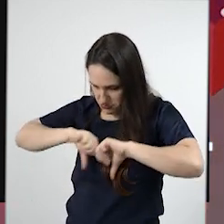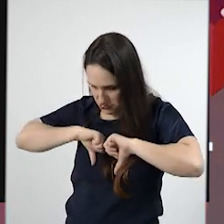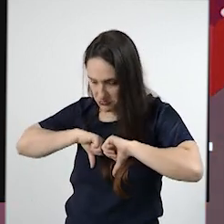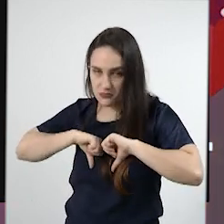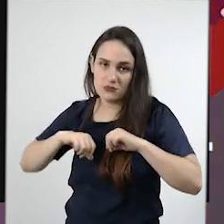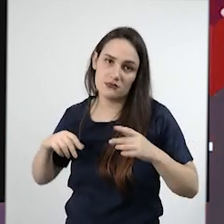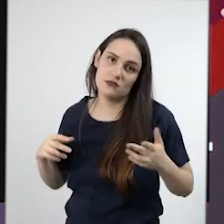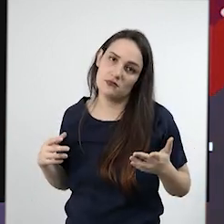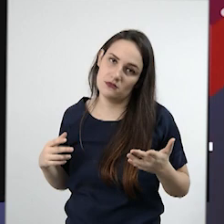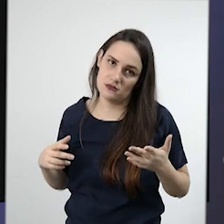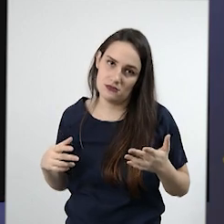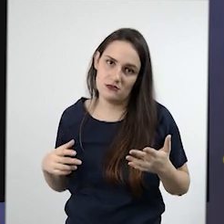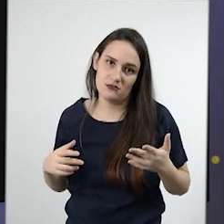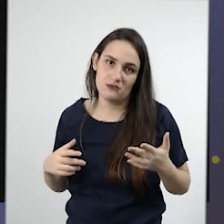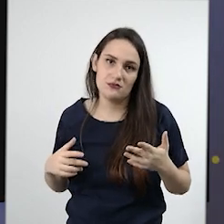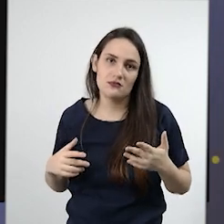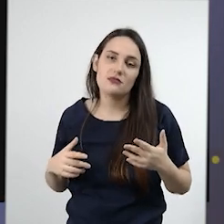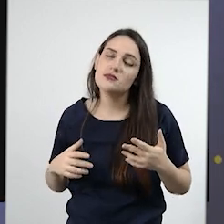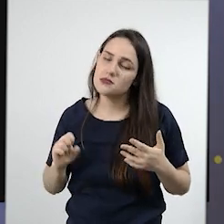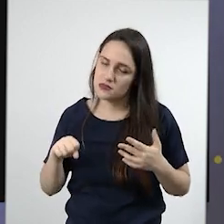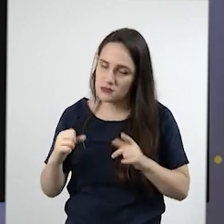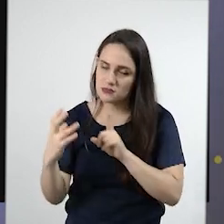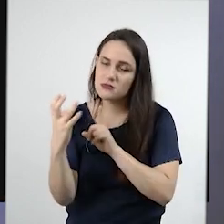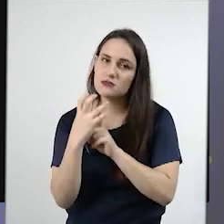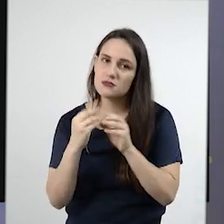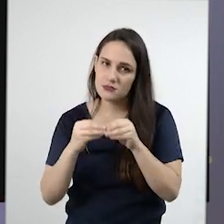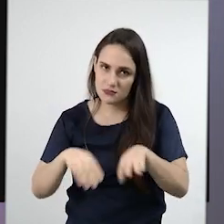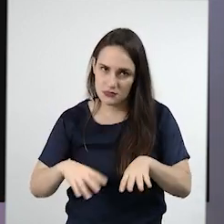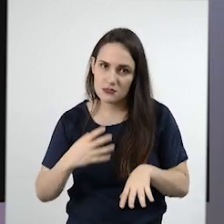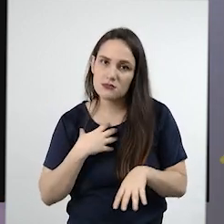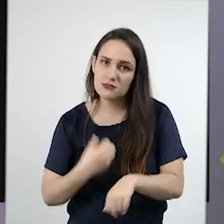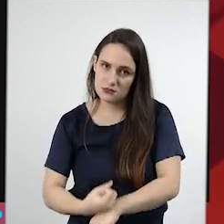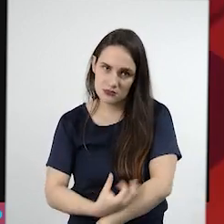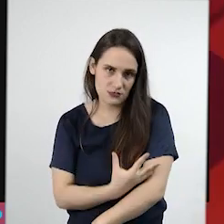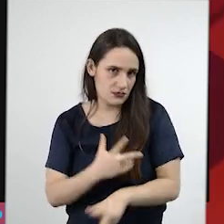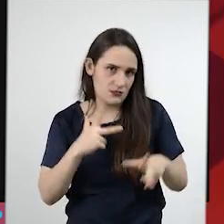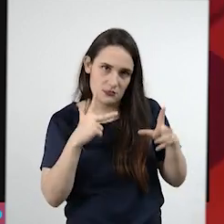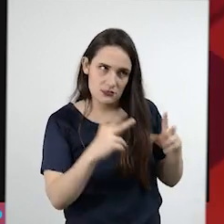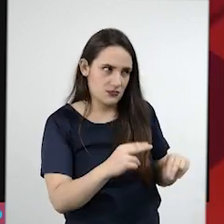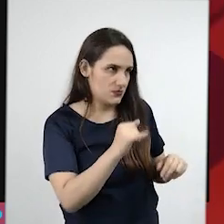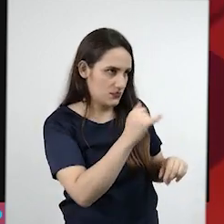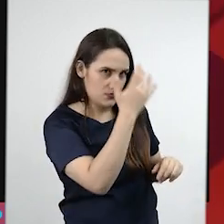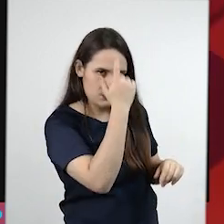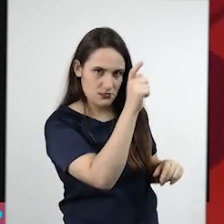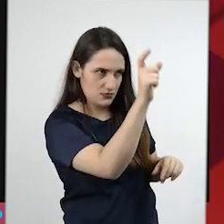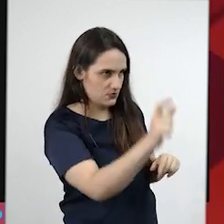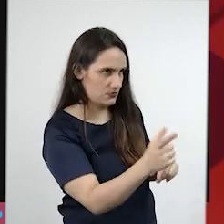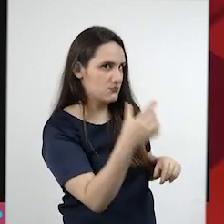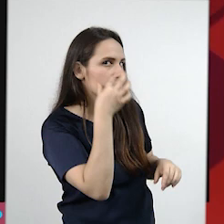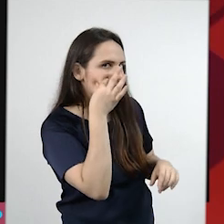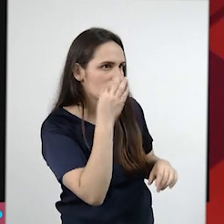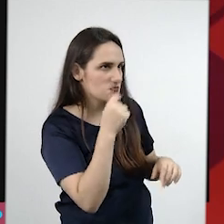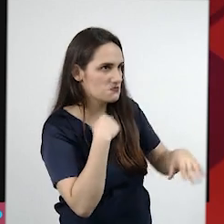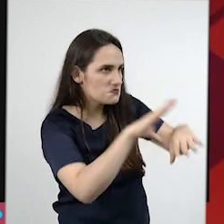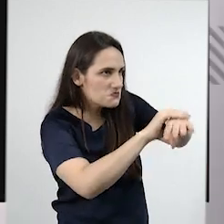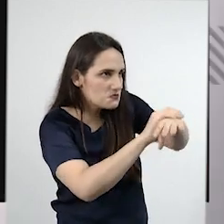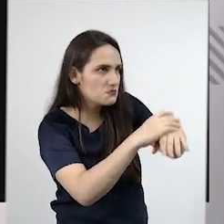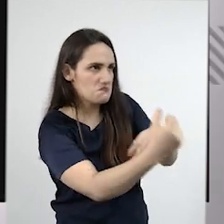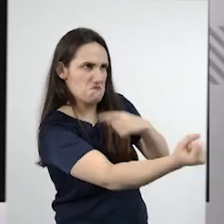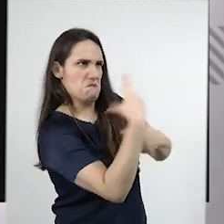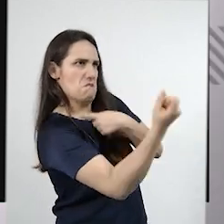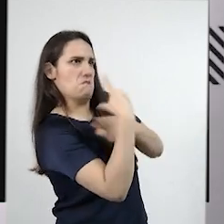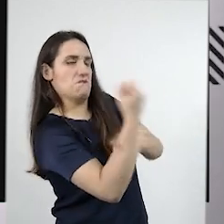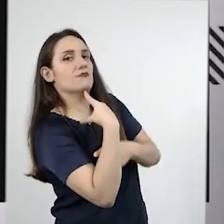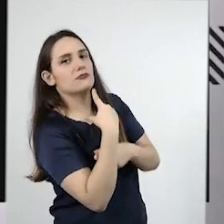impacta emocionalmente nela, tanto quanto fosse presencialmente. Então, a gente visualizar que do outro lado